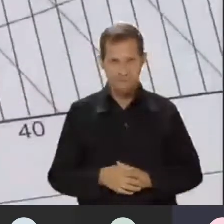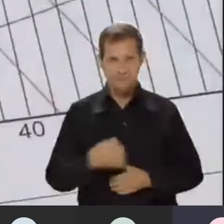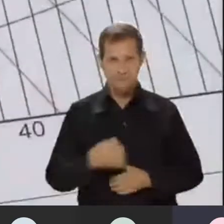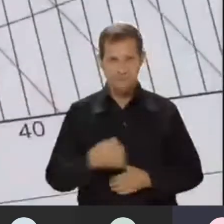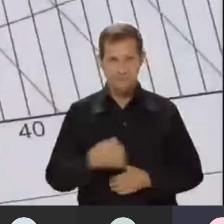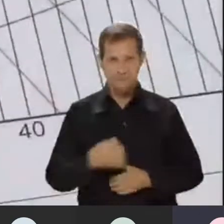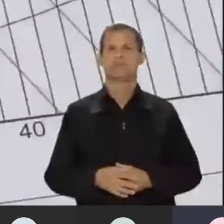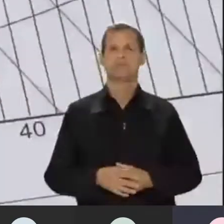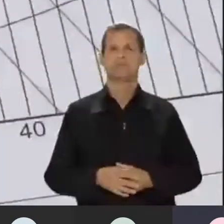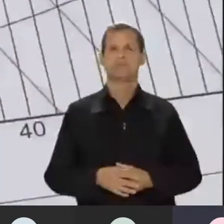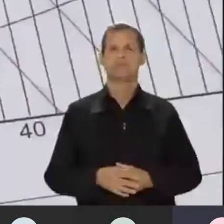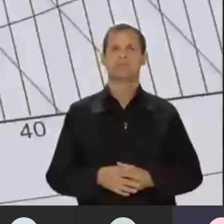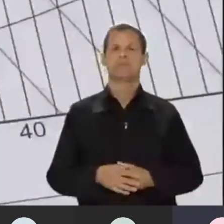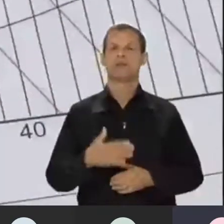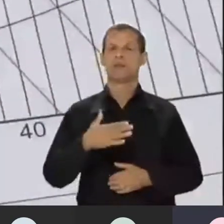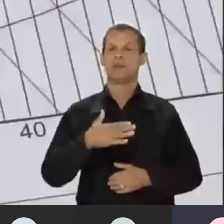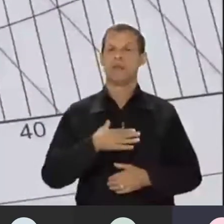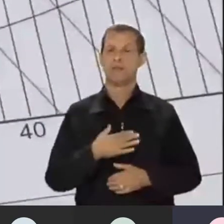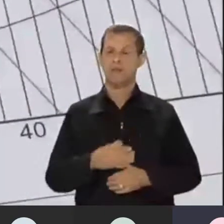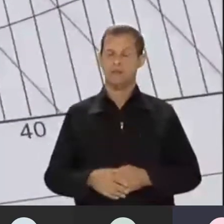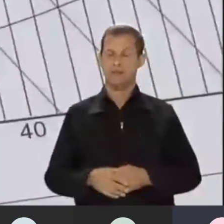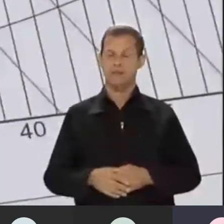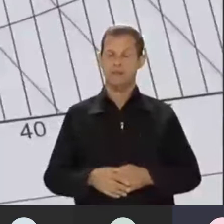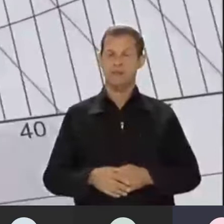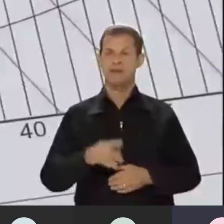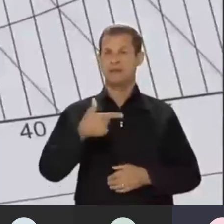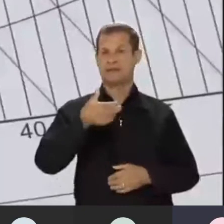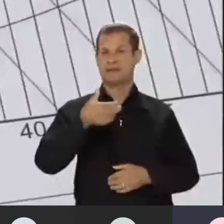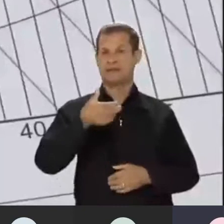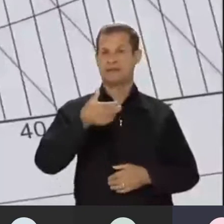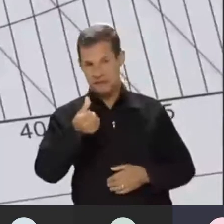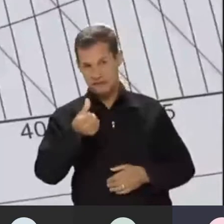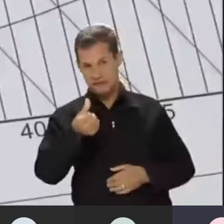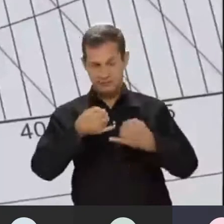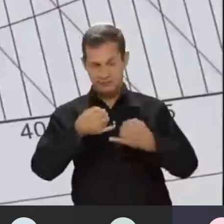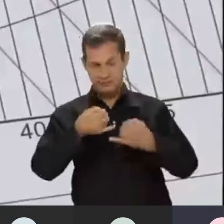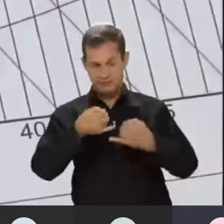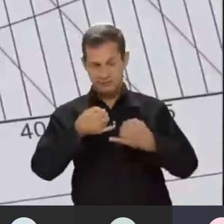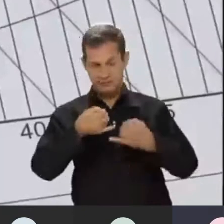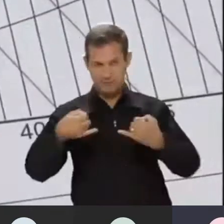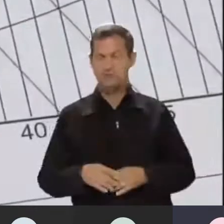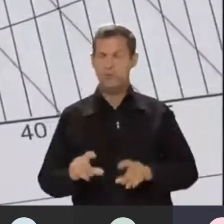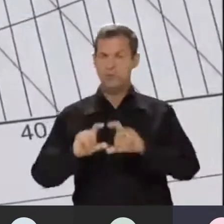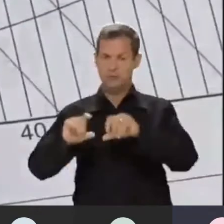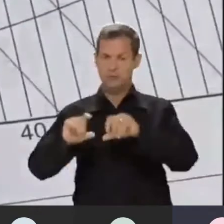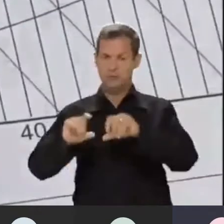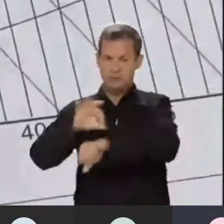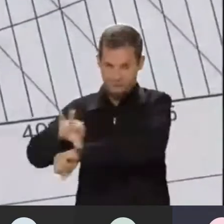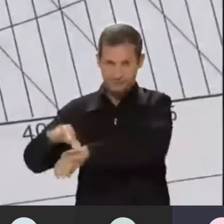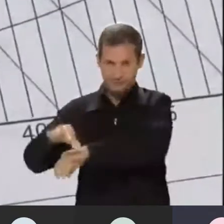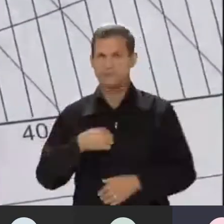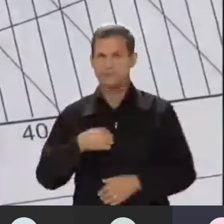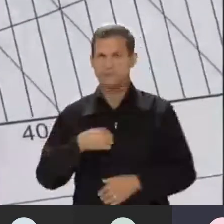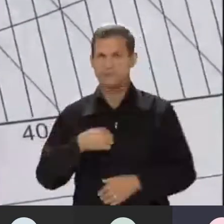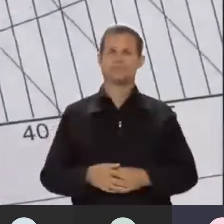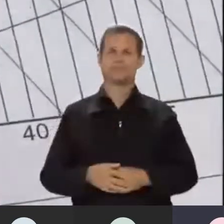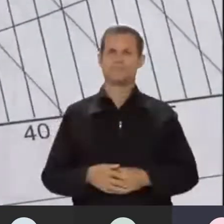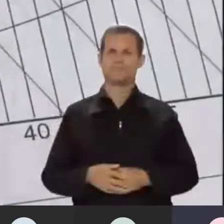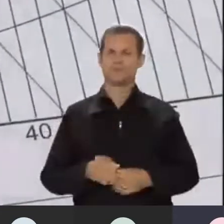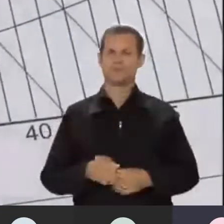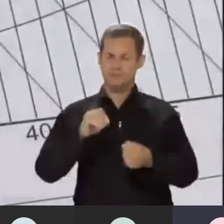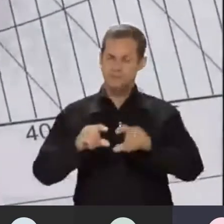E vou subir a minha de 26. Então, venho aqui com a régua e vou subir a